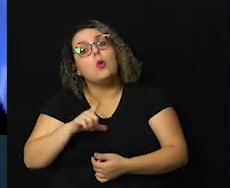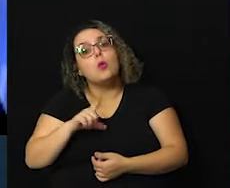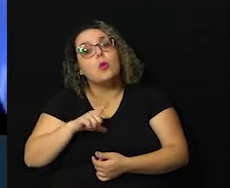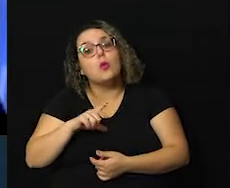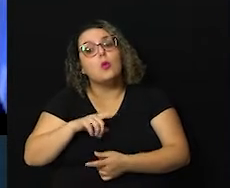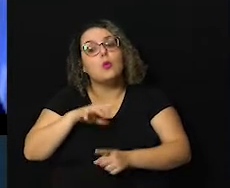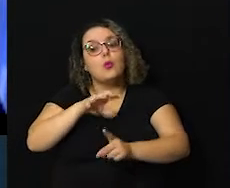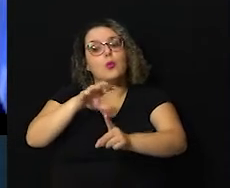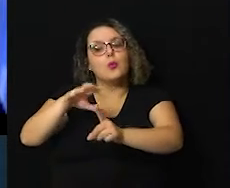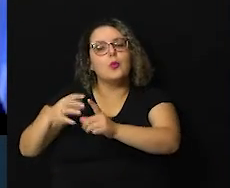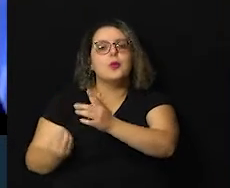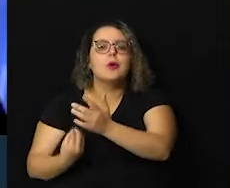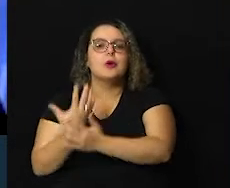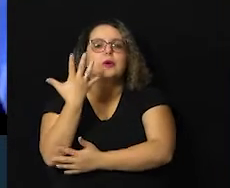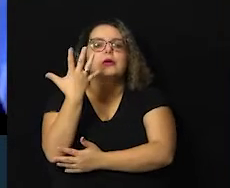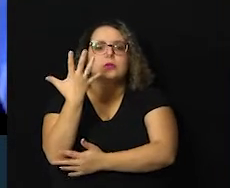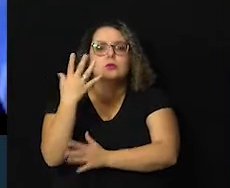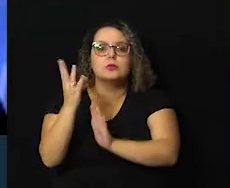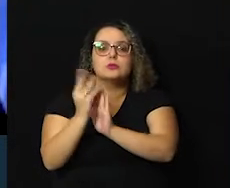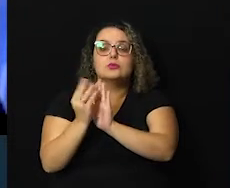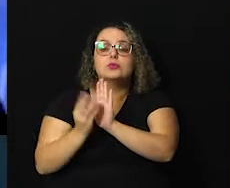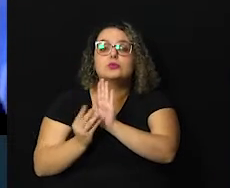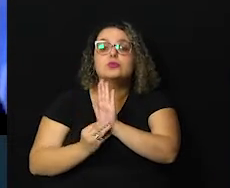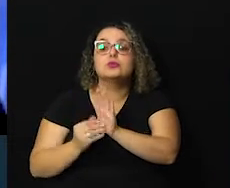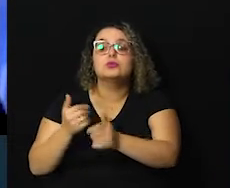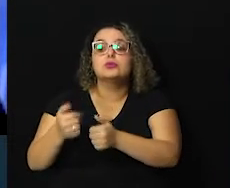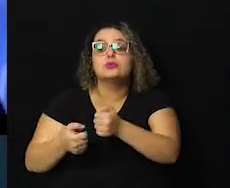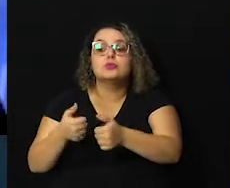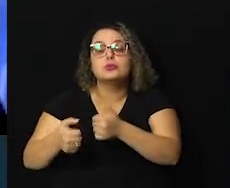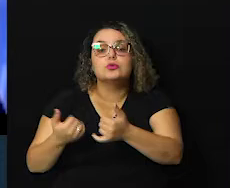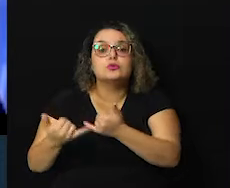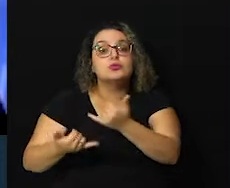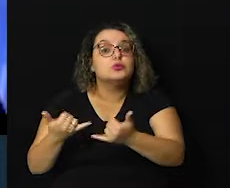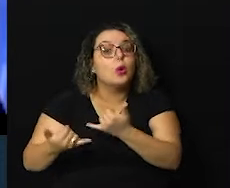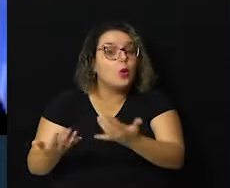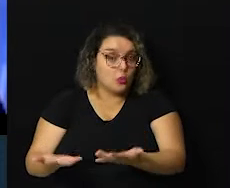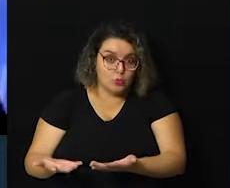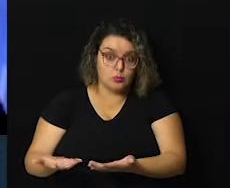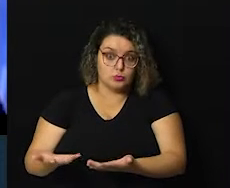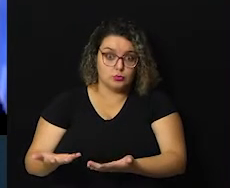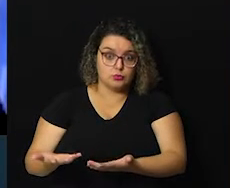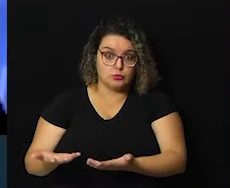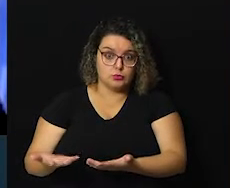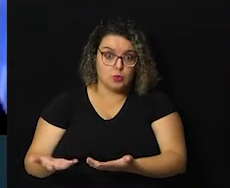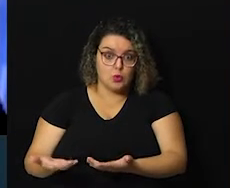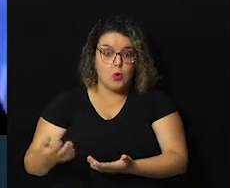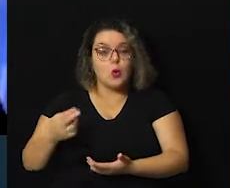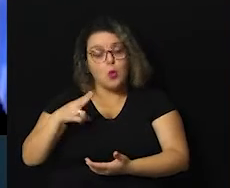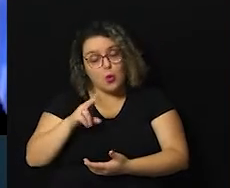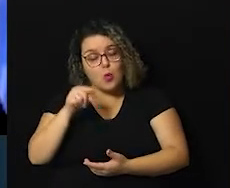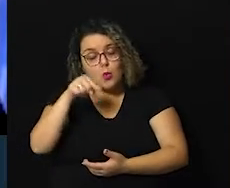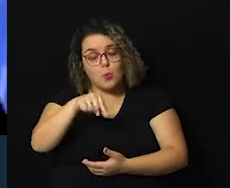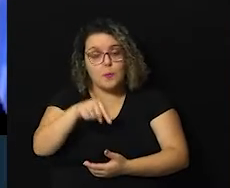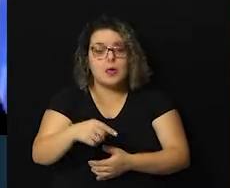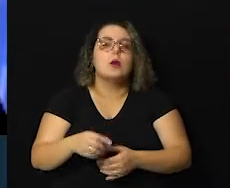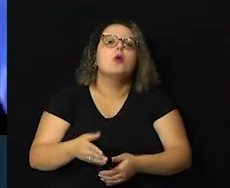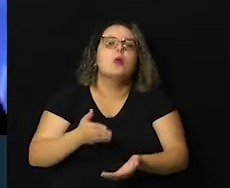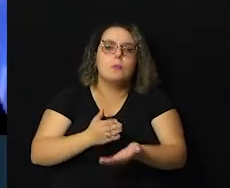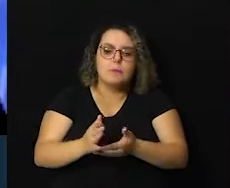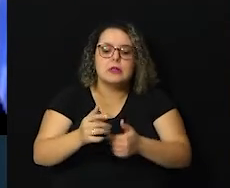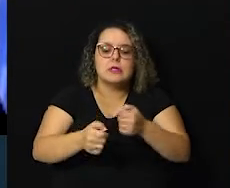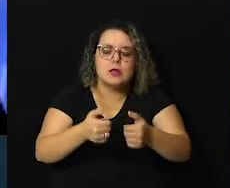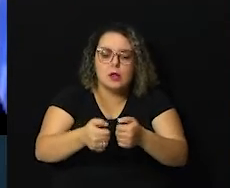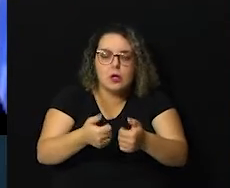ou ser um influenciador um criador de é de jogos Então essa é a mudança essa